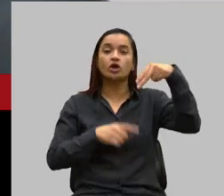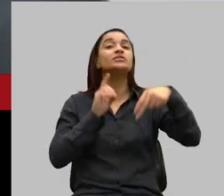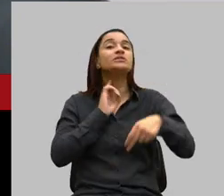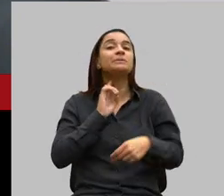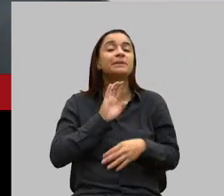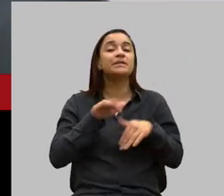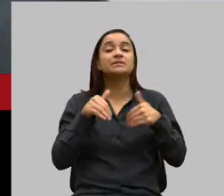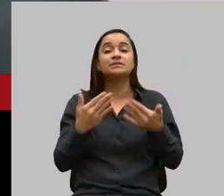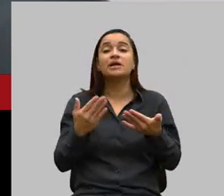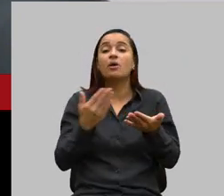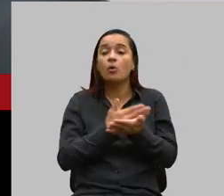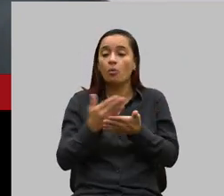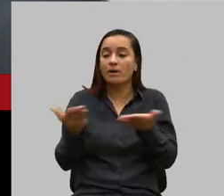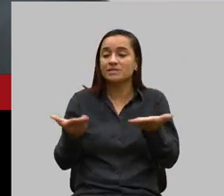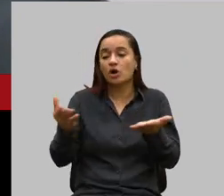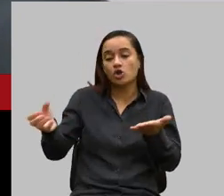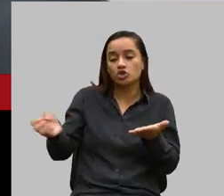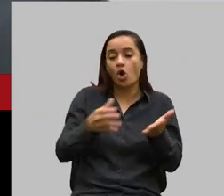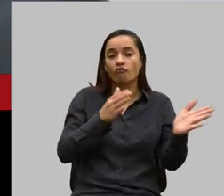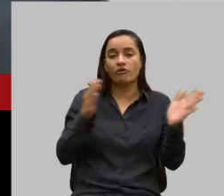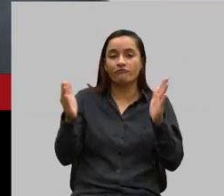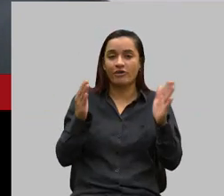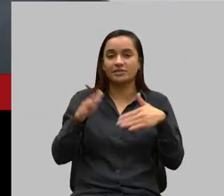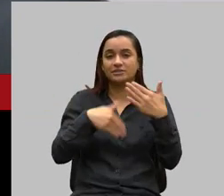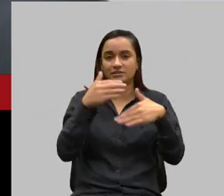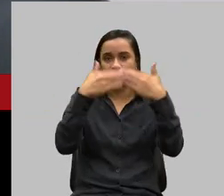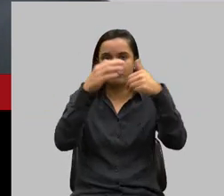né de desenvolvimento com a palavra